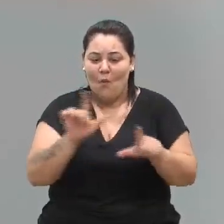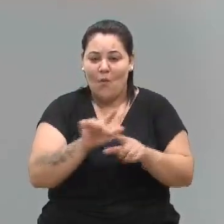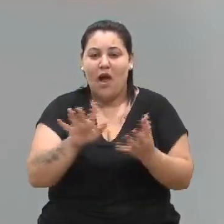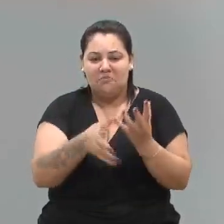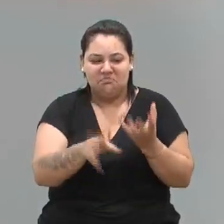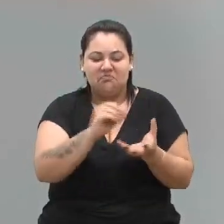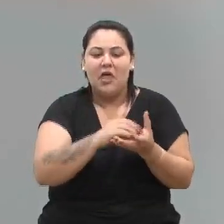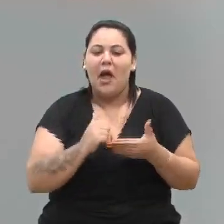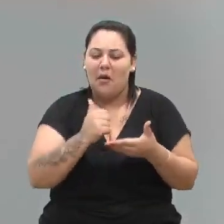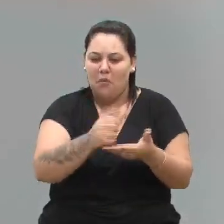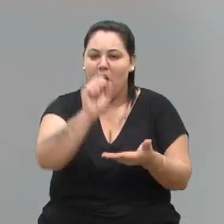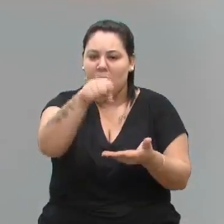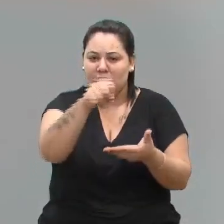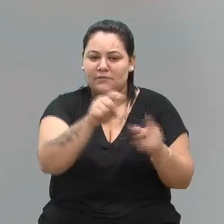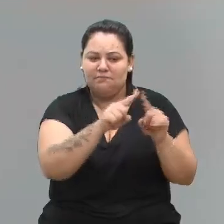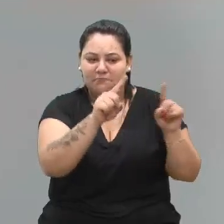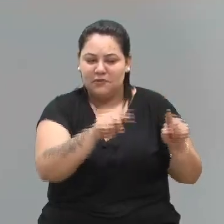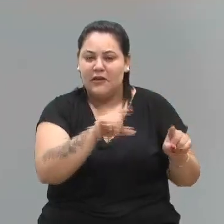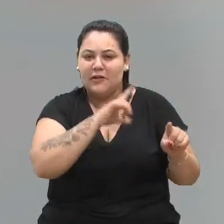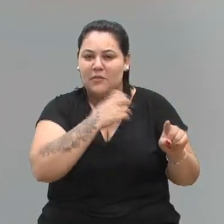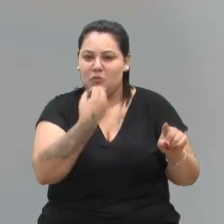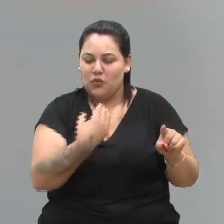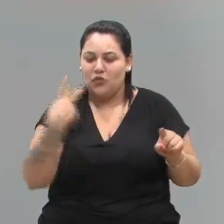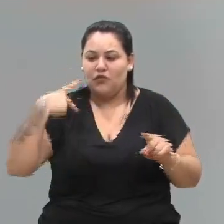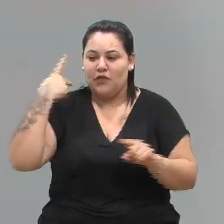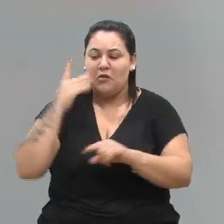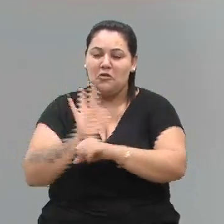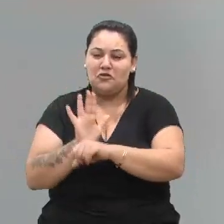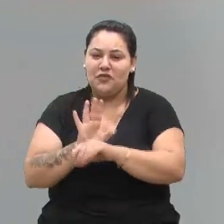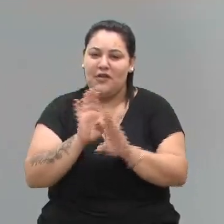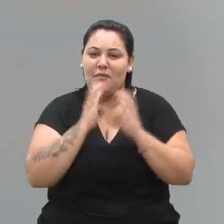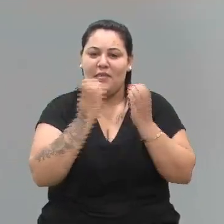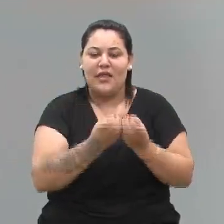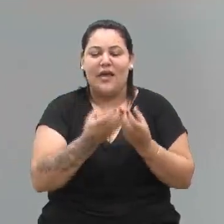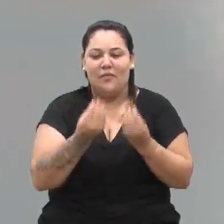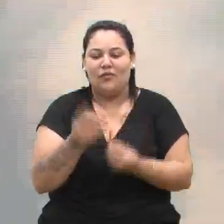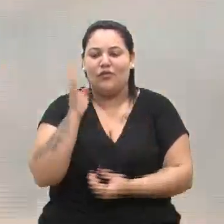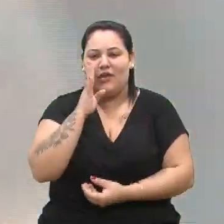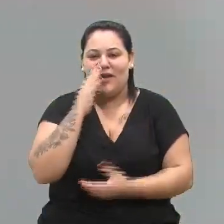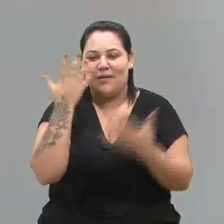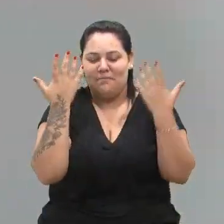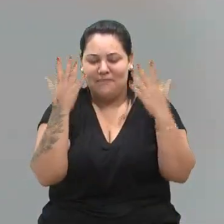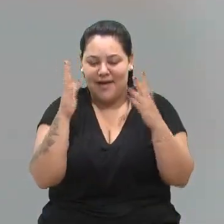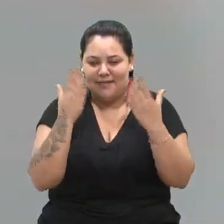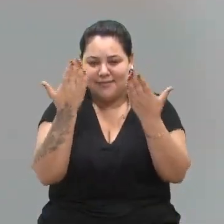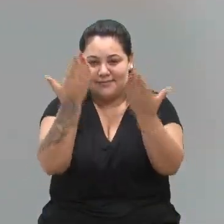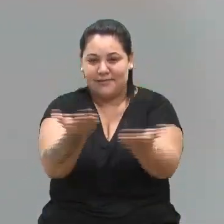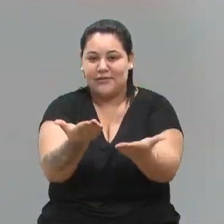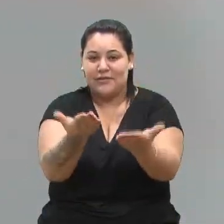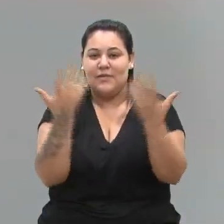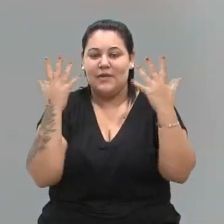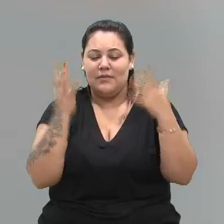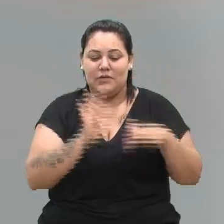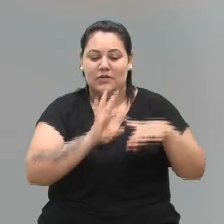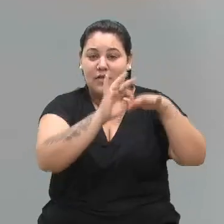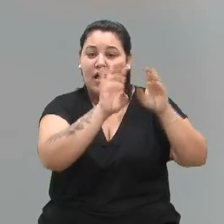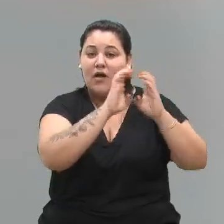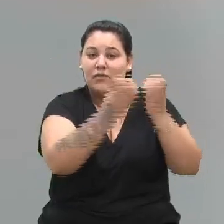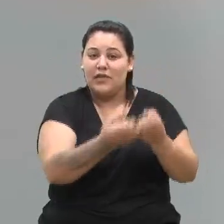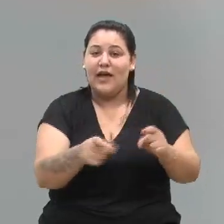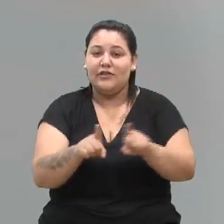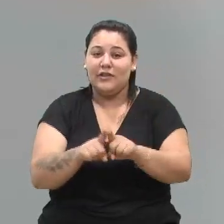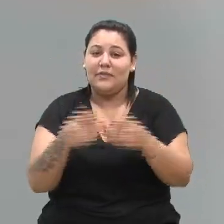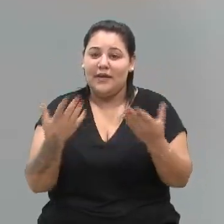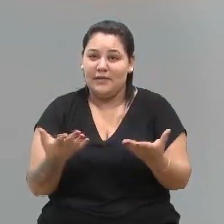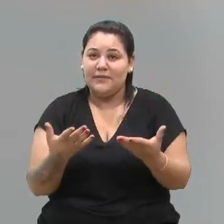necessário e ter os servidores e um vereador lá ajudando essa comunidade é muito bacana. Parabéns ao senhor, parabéns aos líderes comunitários